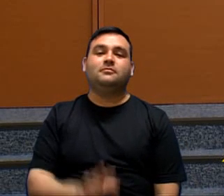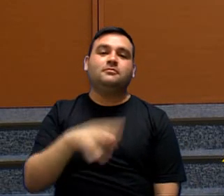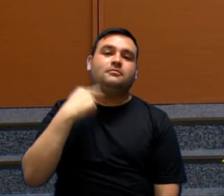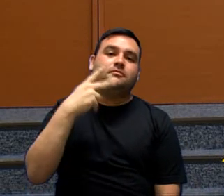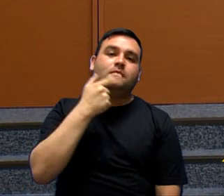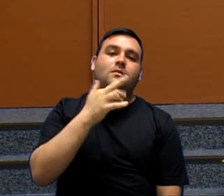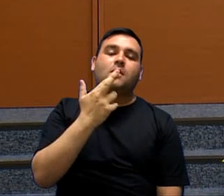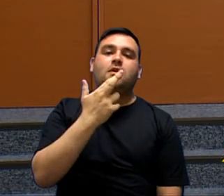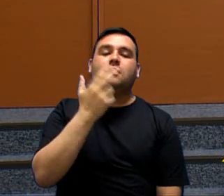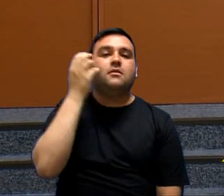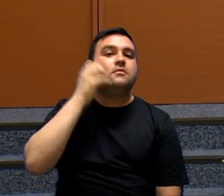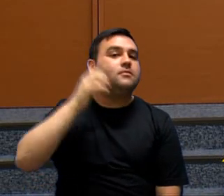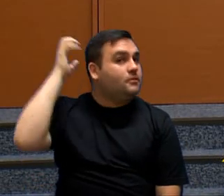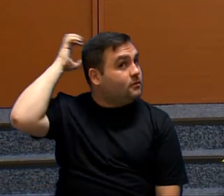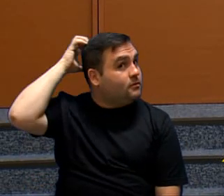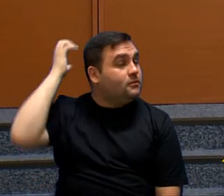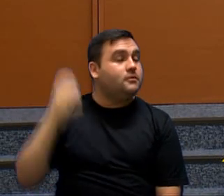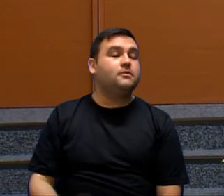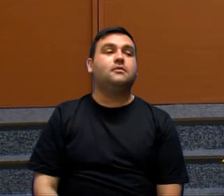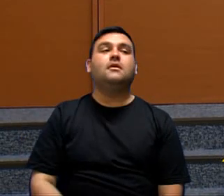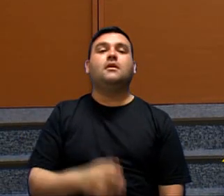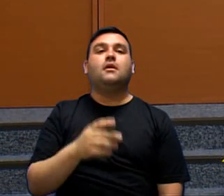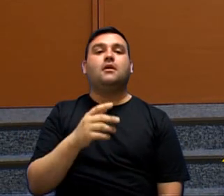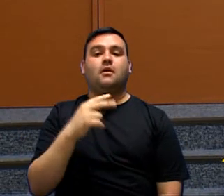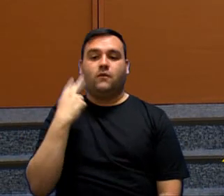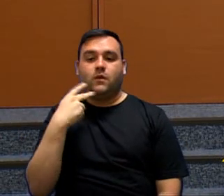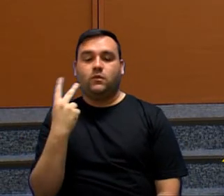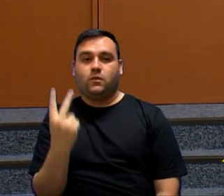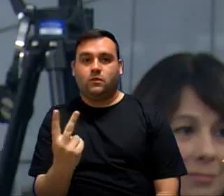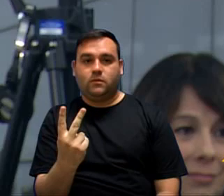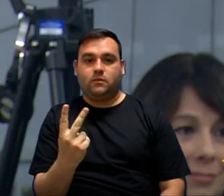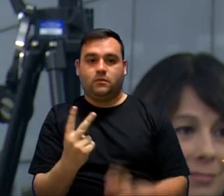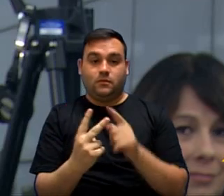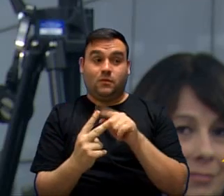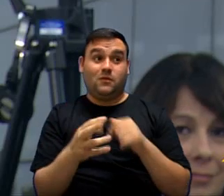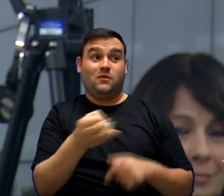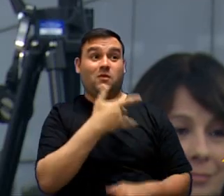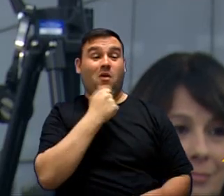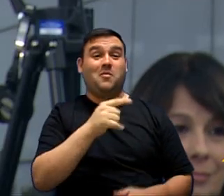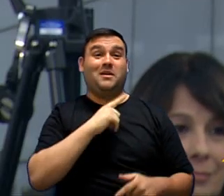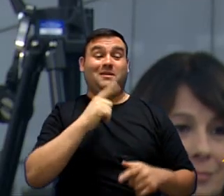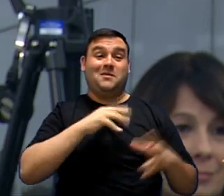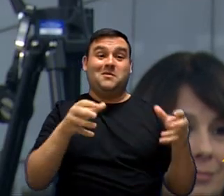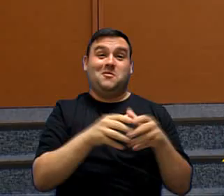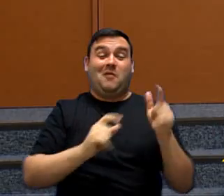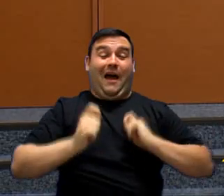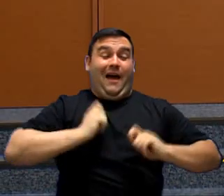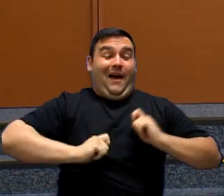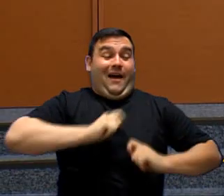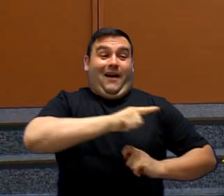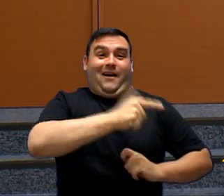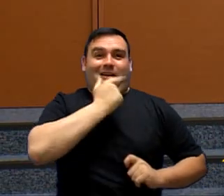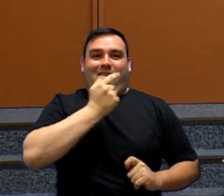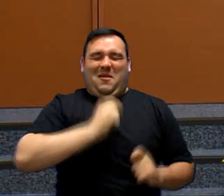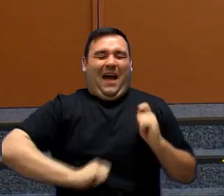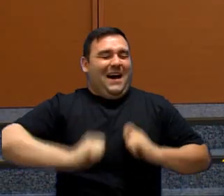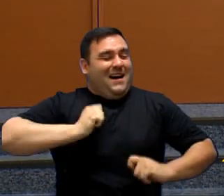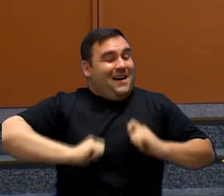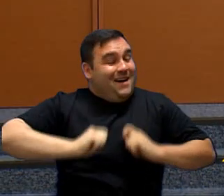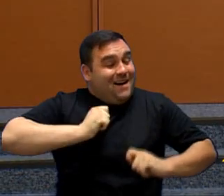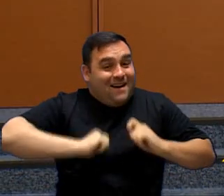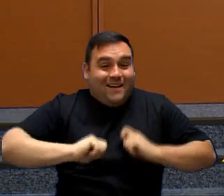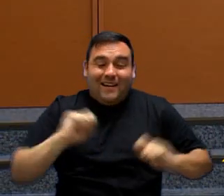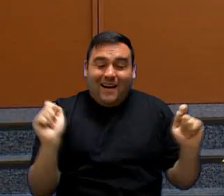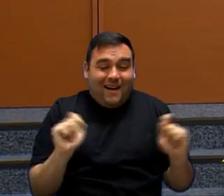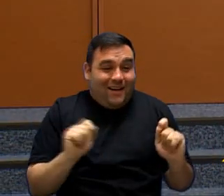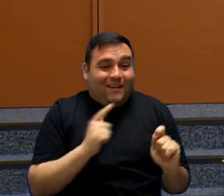Vereador Péricles. Senhora. Os dois vereadores... É inédito, o Manga tem fã-clube, sabia? É. Isso é uma coisa inédita, nunca tinha